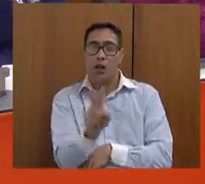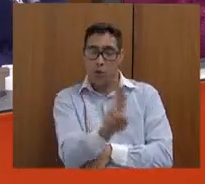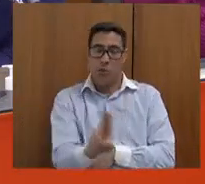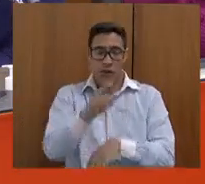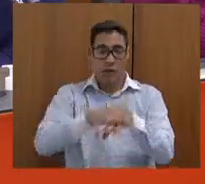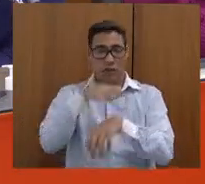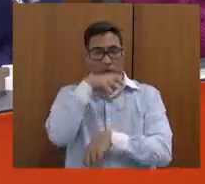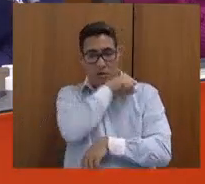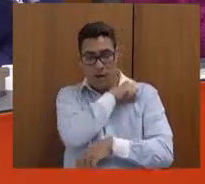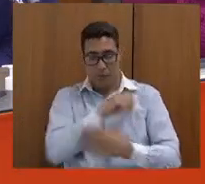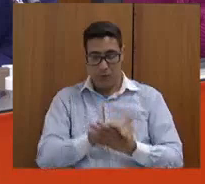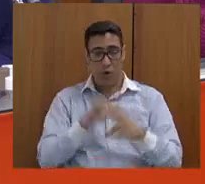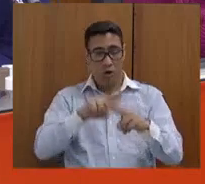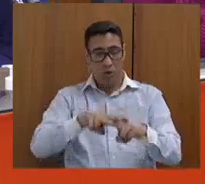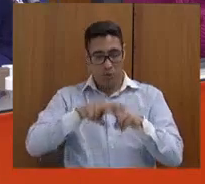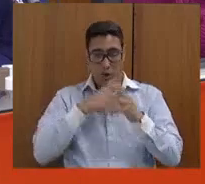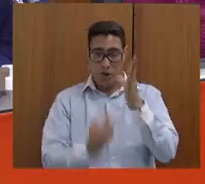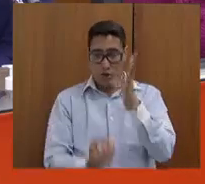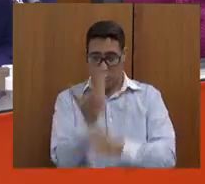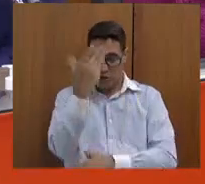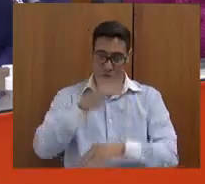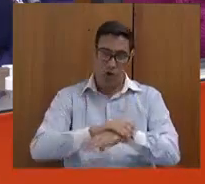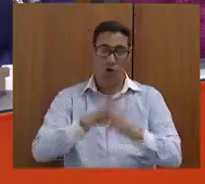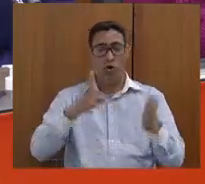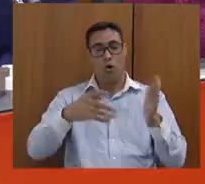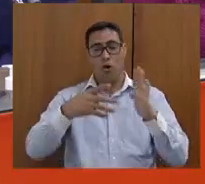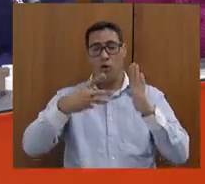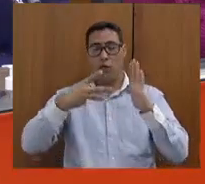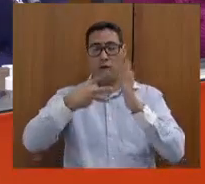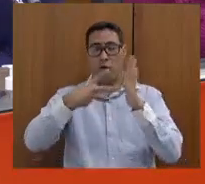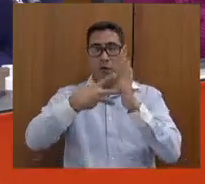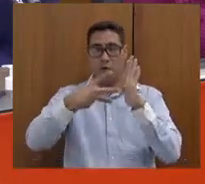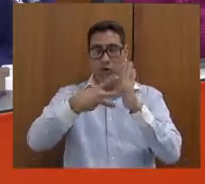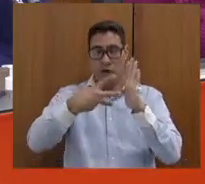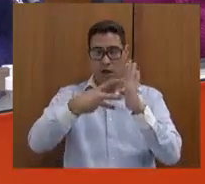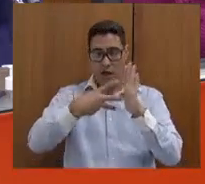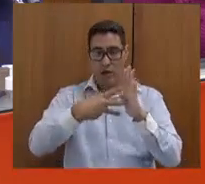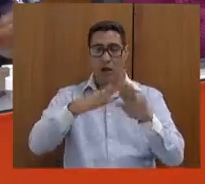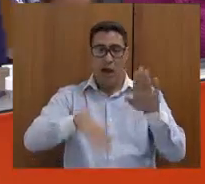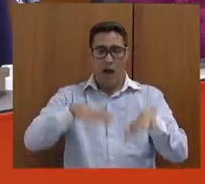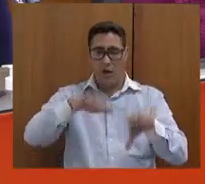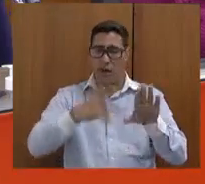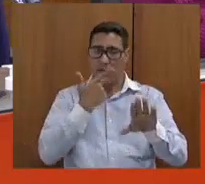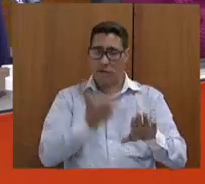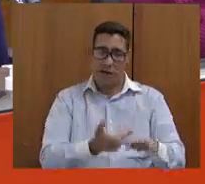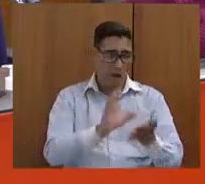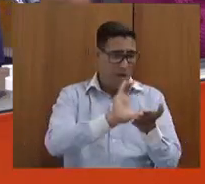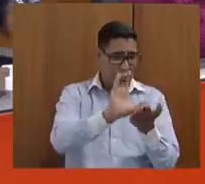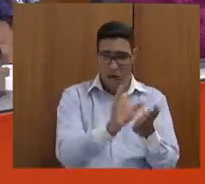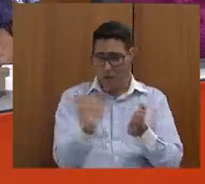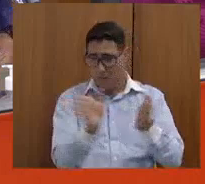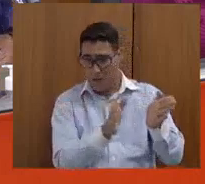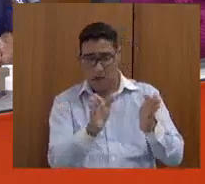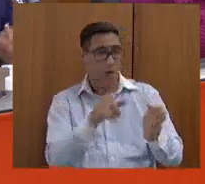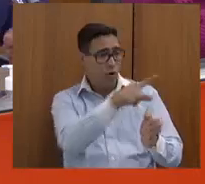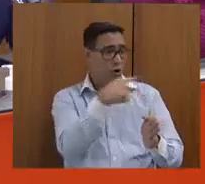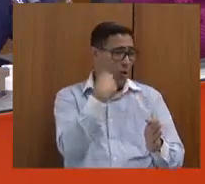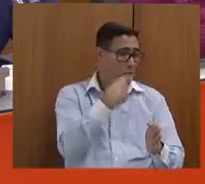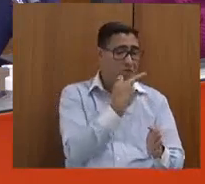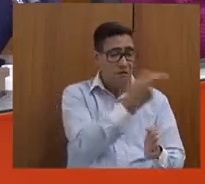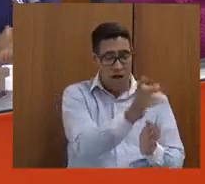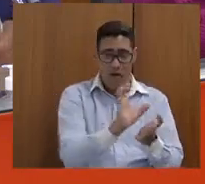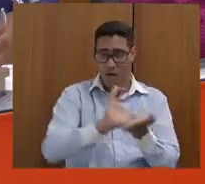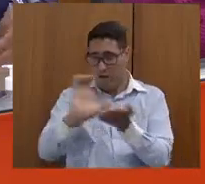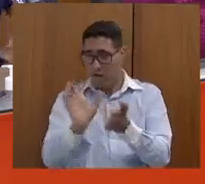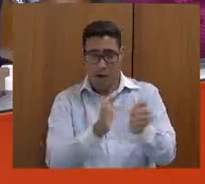constatamos por isso criamos um formulário que às vezes a senhora descentraliza verba os outros deputados essencializam verba e